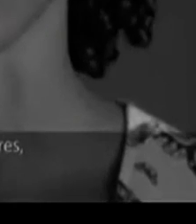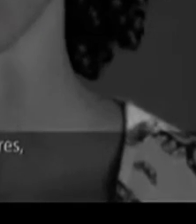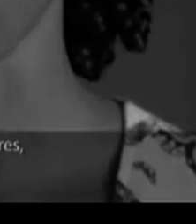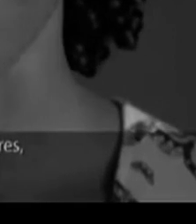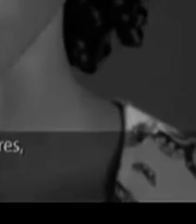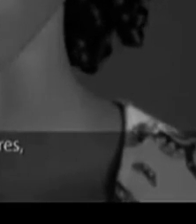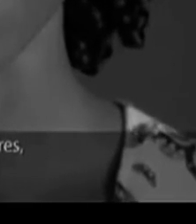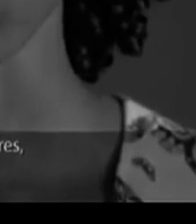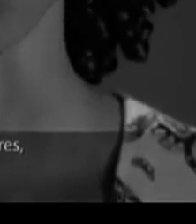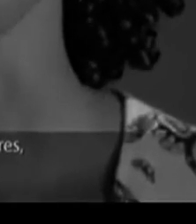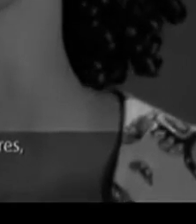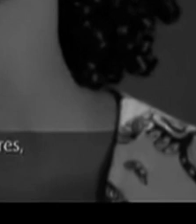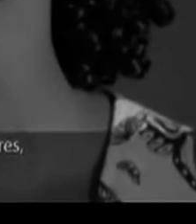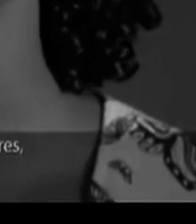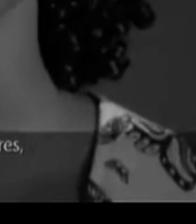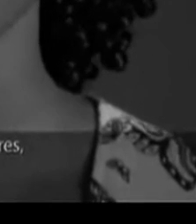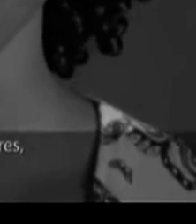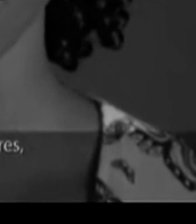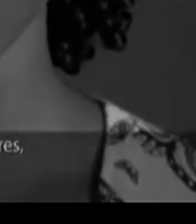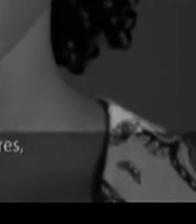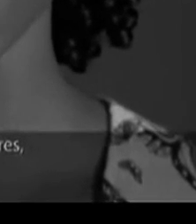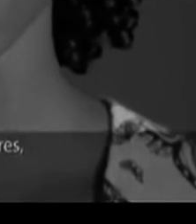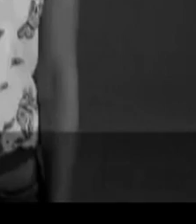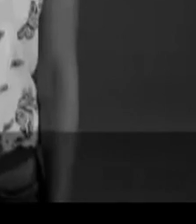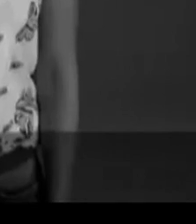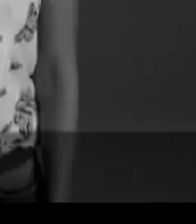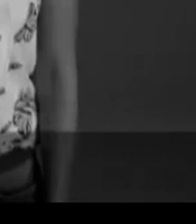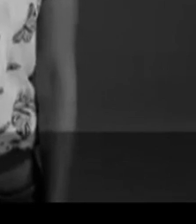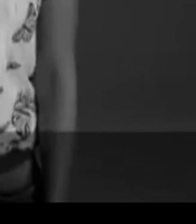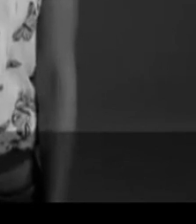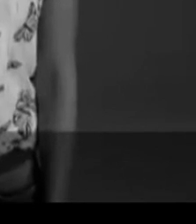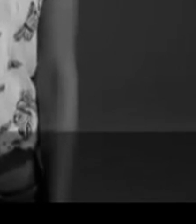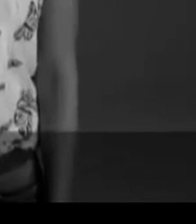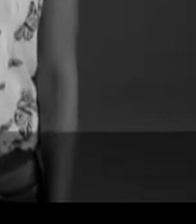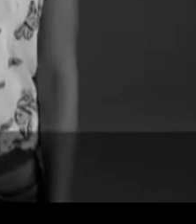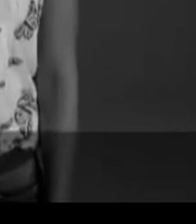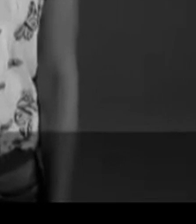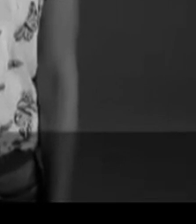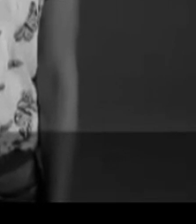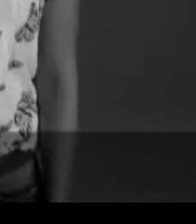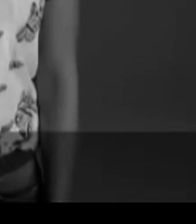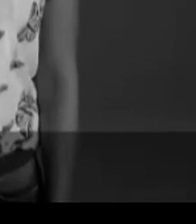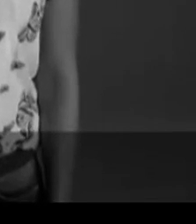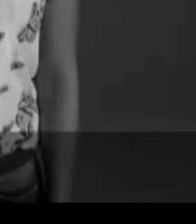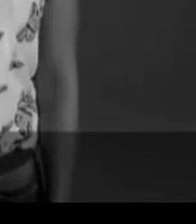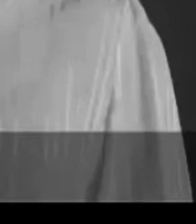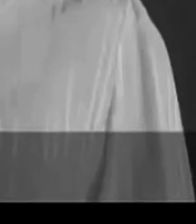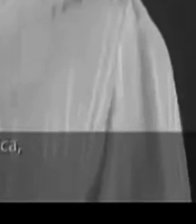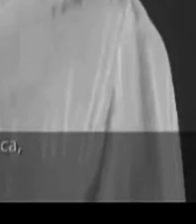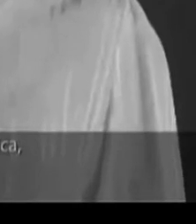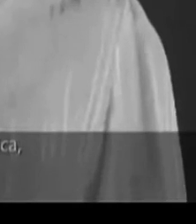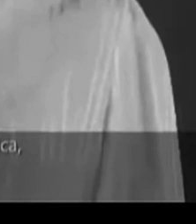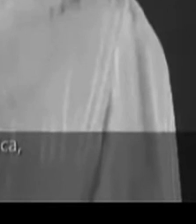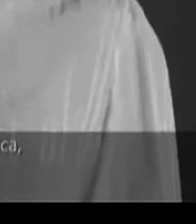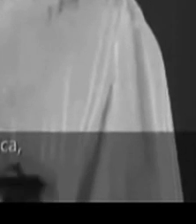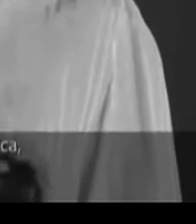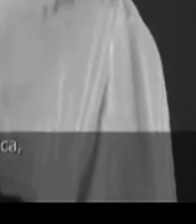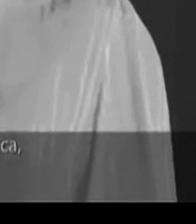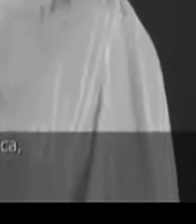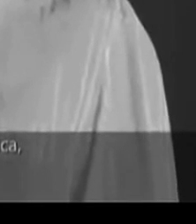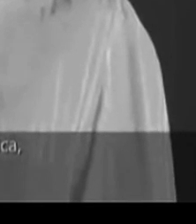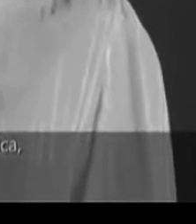O Brasil é um país com mais de 100 milhões de mulheres, representando 52% da população. Estima-se